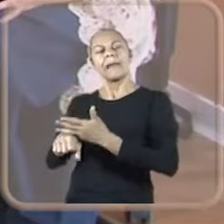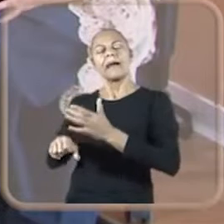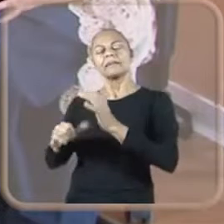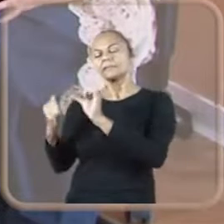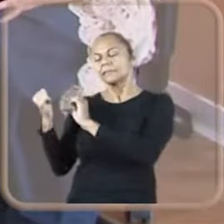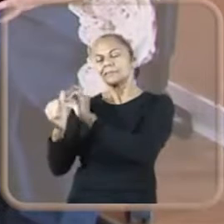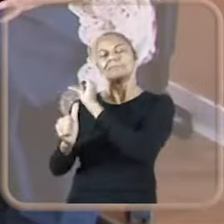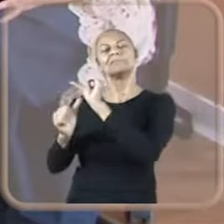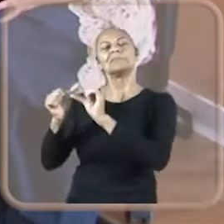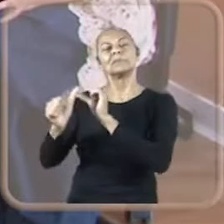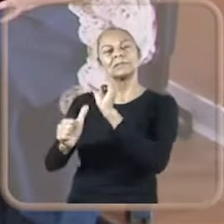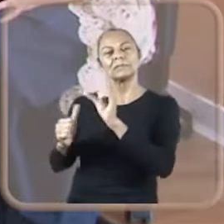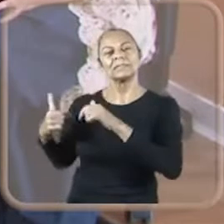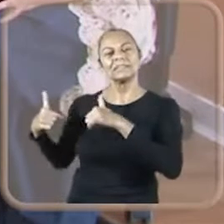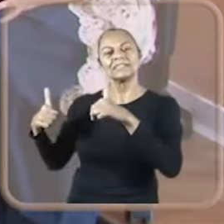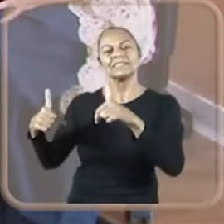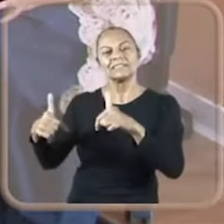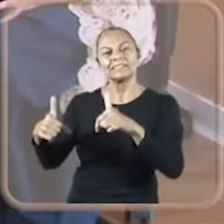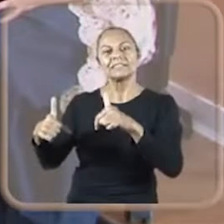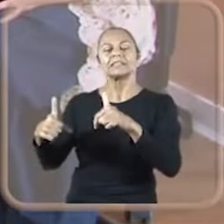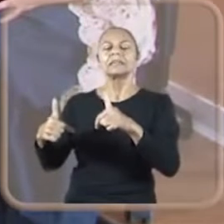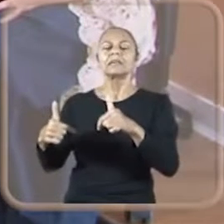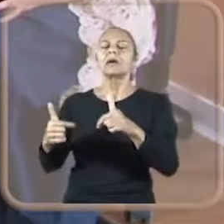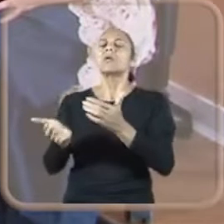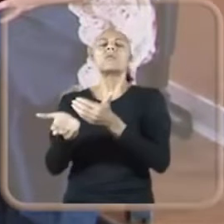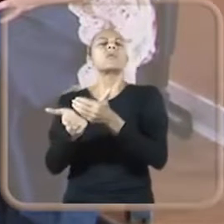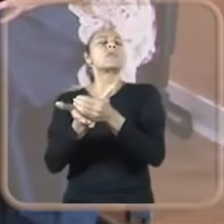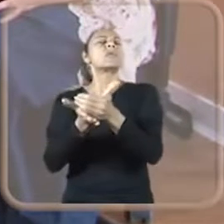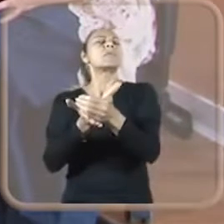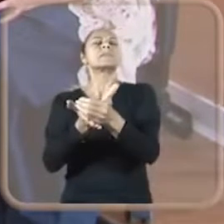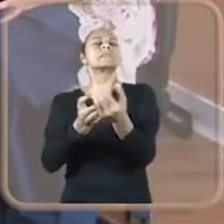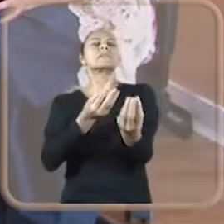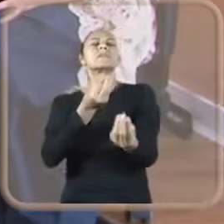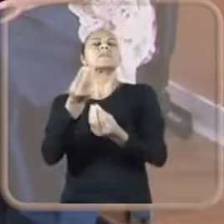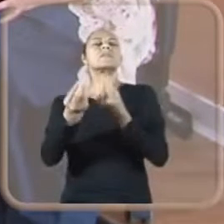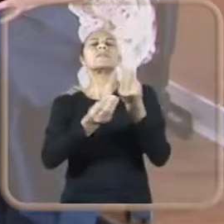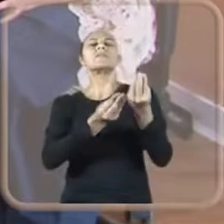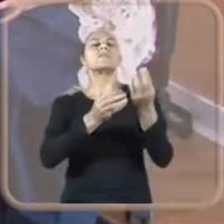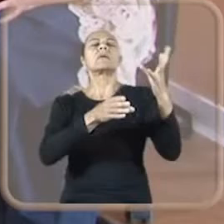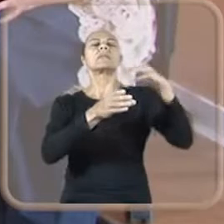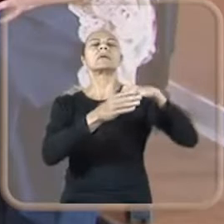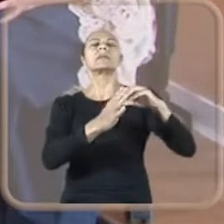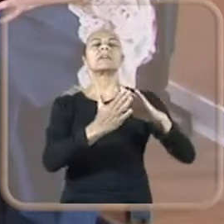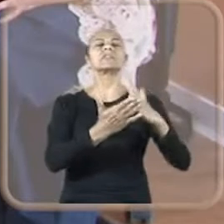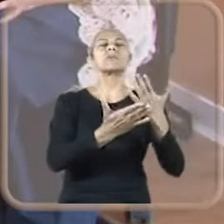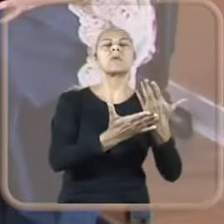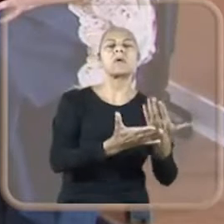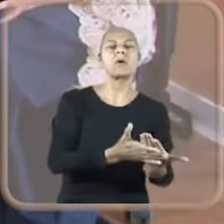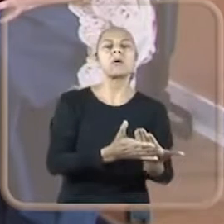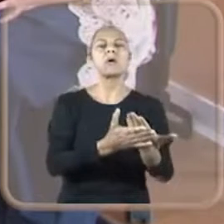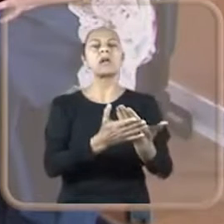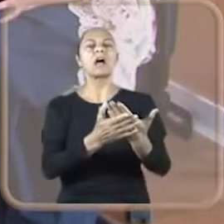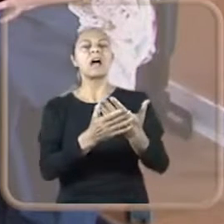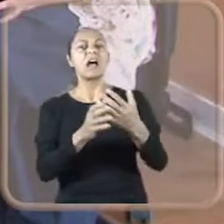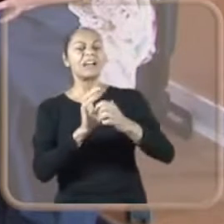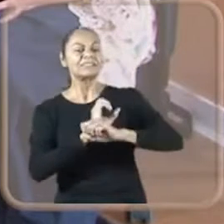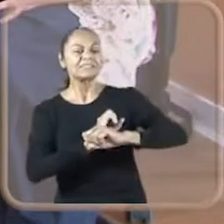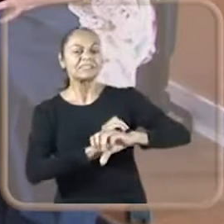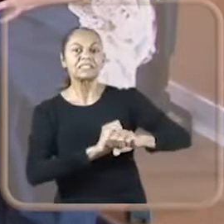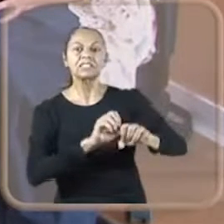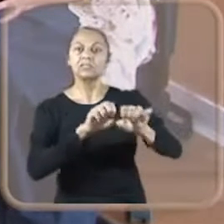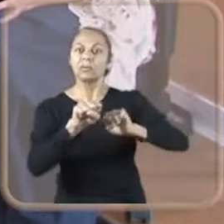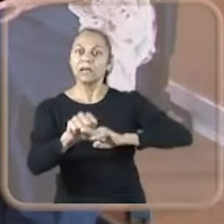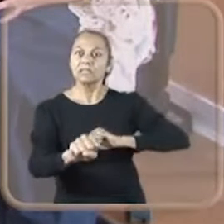as práticas restaurativas, os círculos de construção da paz, ele começa como na escola? Com a formação para os professores, um círculo primeiro